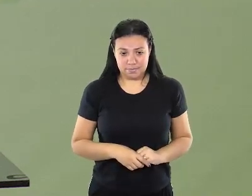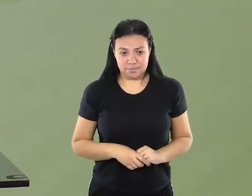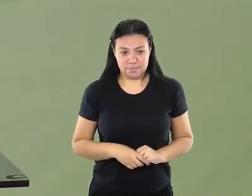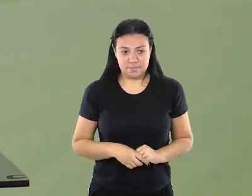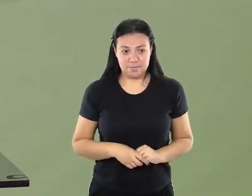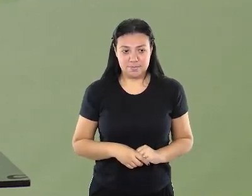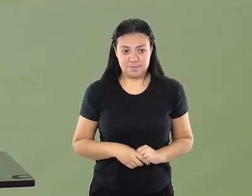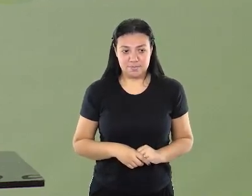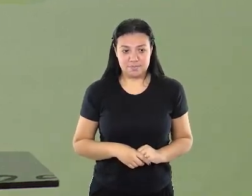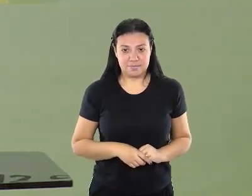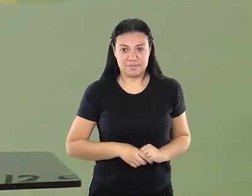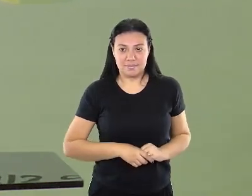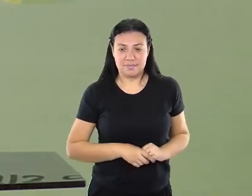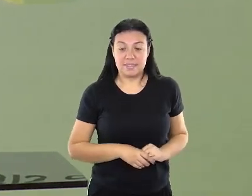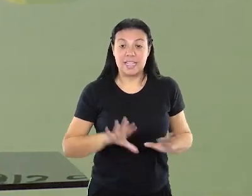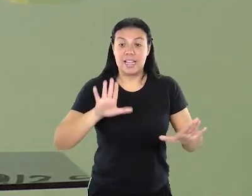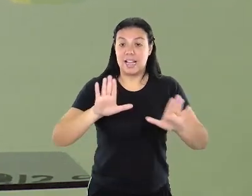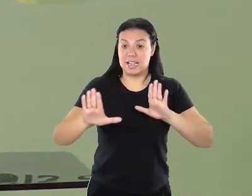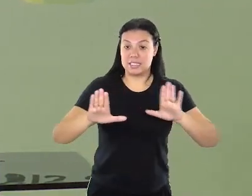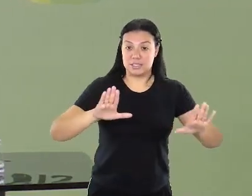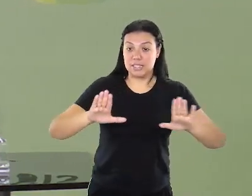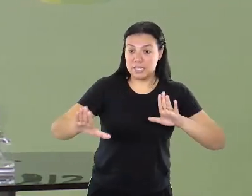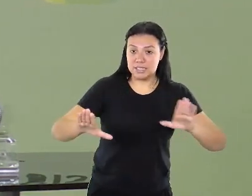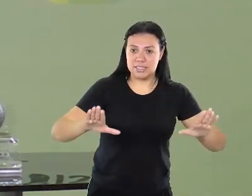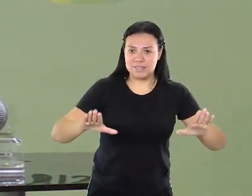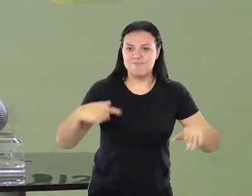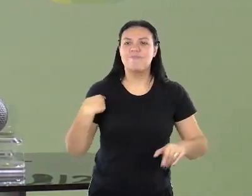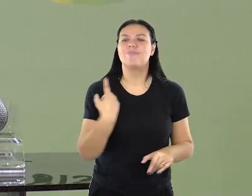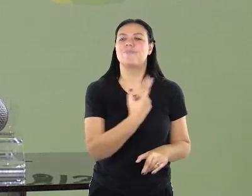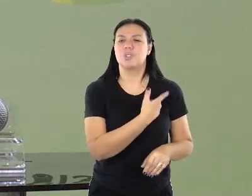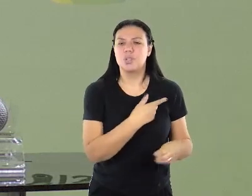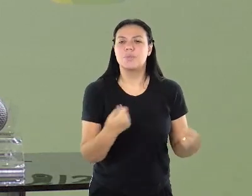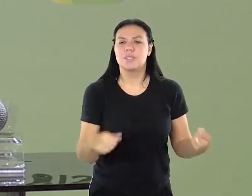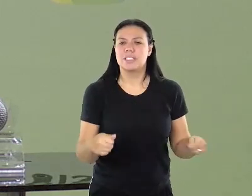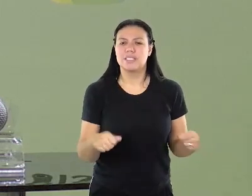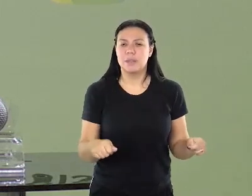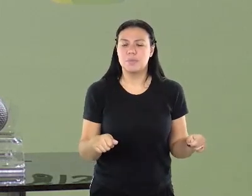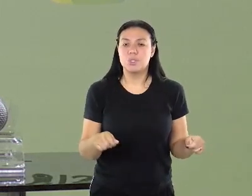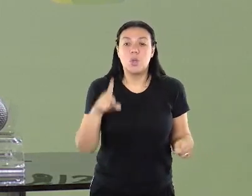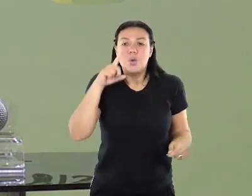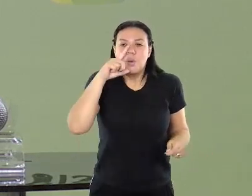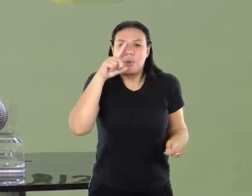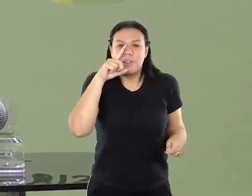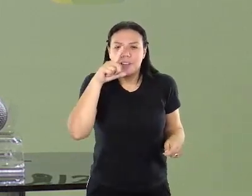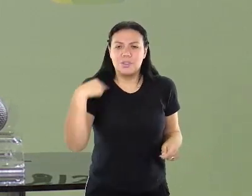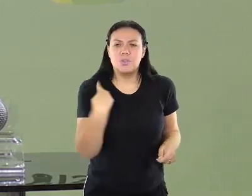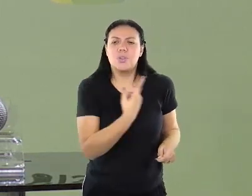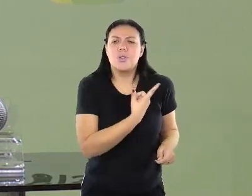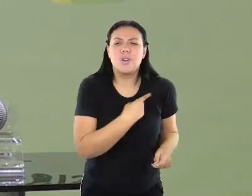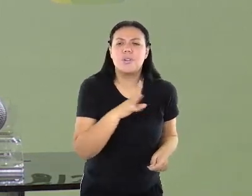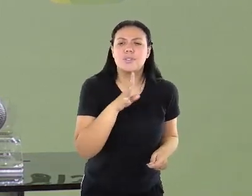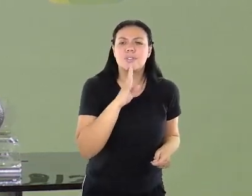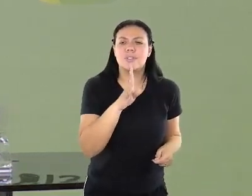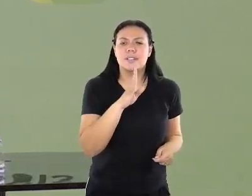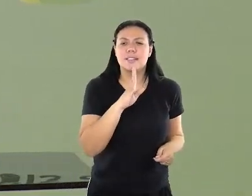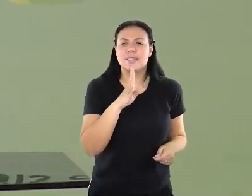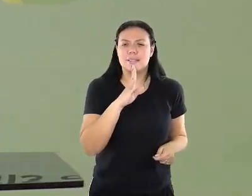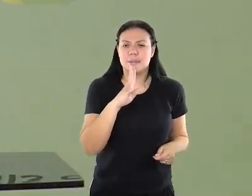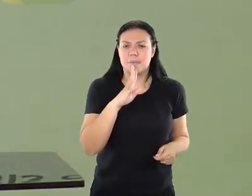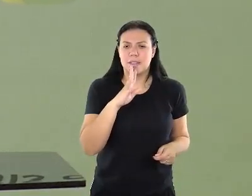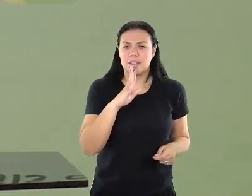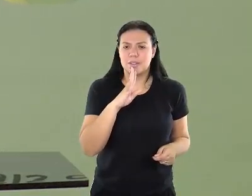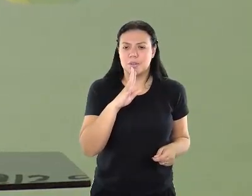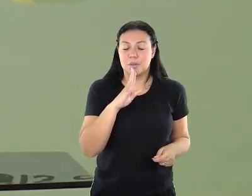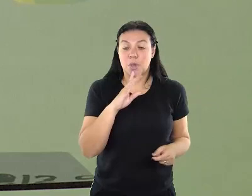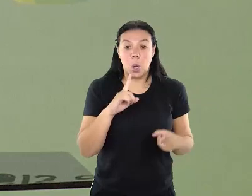E meus amados irmãos, às vezes nós precisamos tratar do nosso conhecimento teológico, do nosso conhecimento,